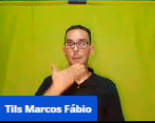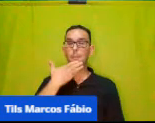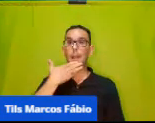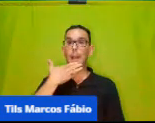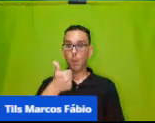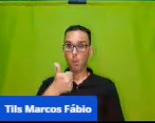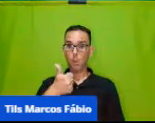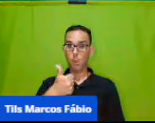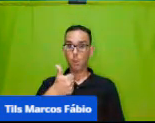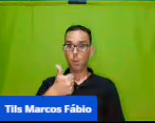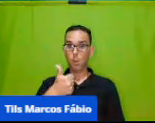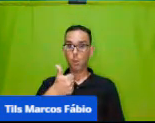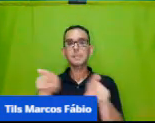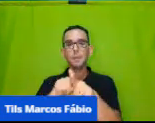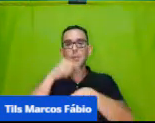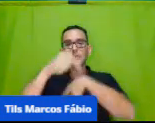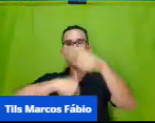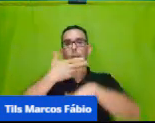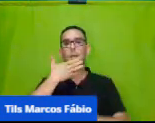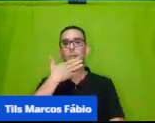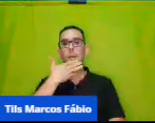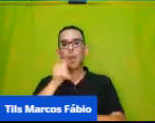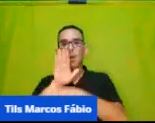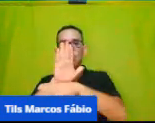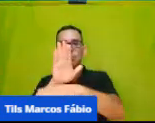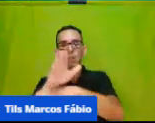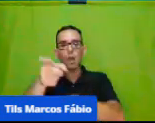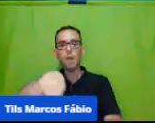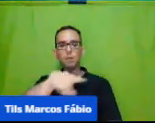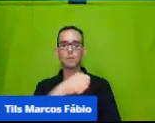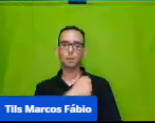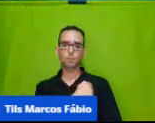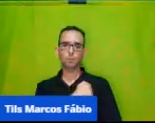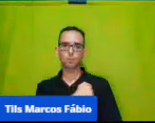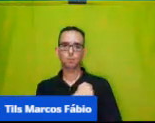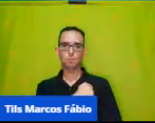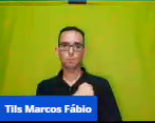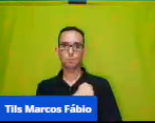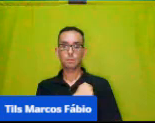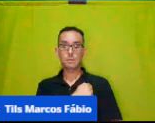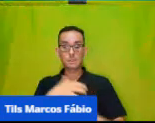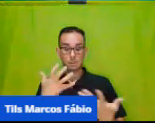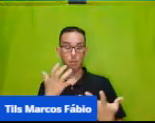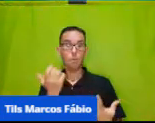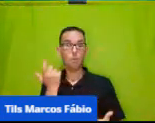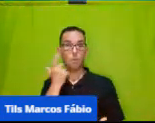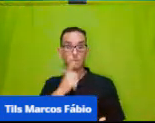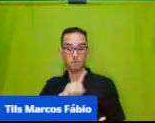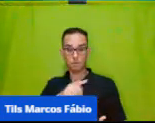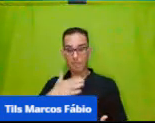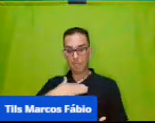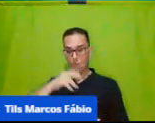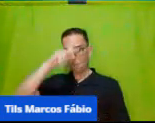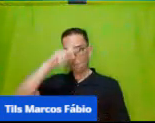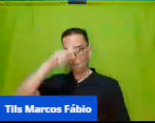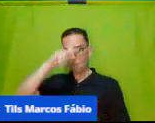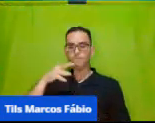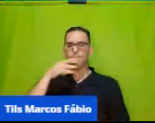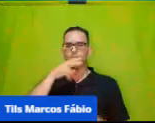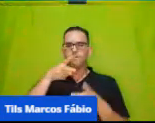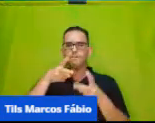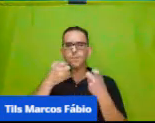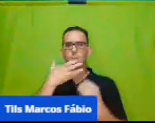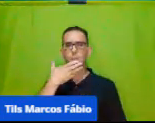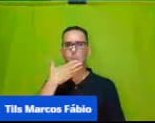E um trabalho melhor com os alunos, né? Porque você consegue eu, pelo menos, consigo perceber uma melhora,